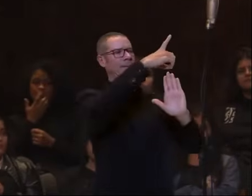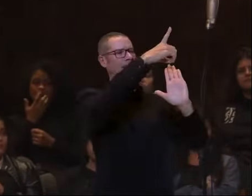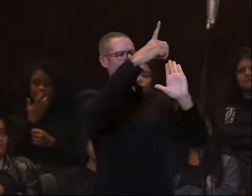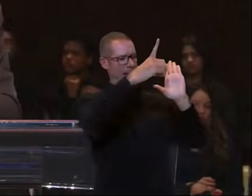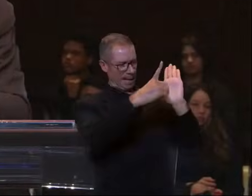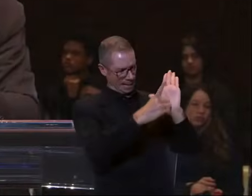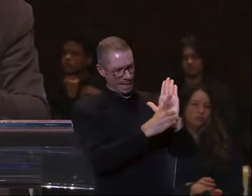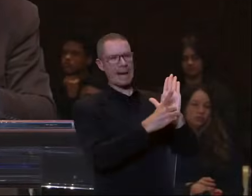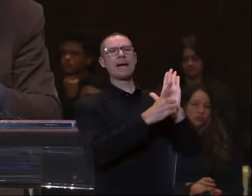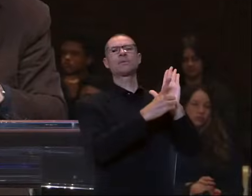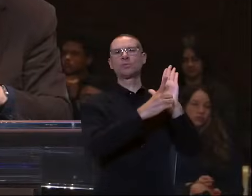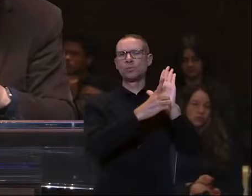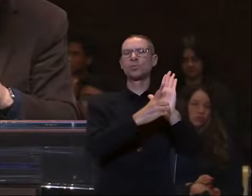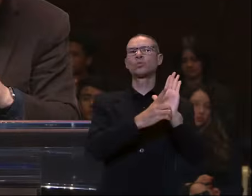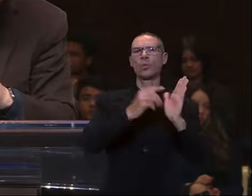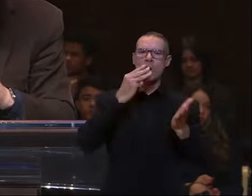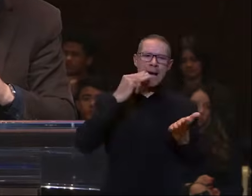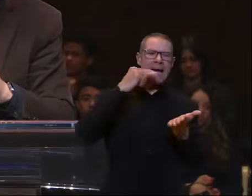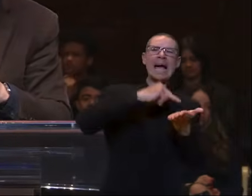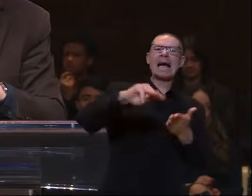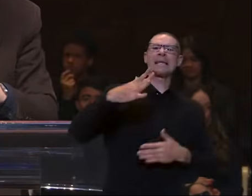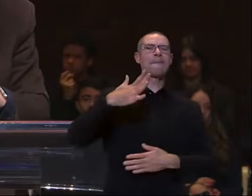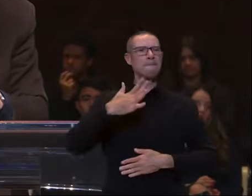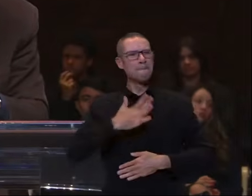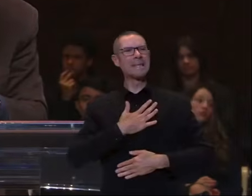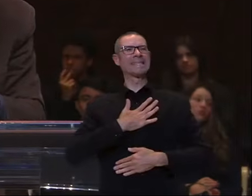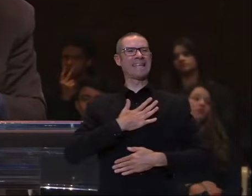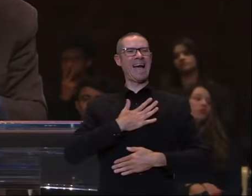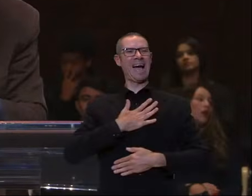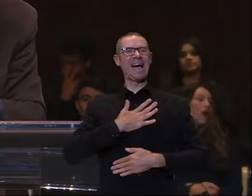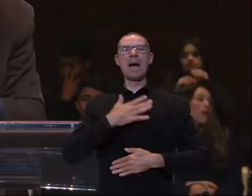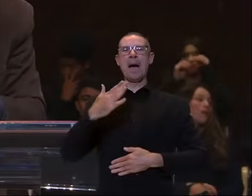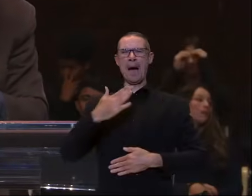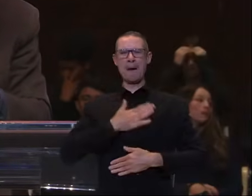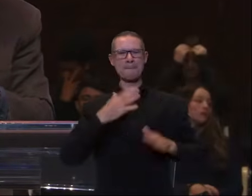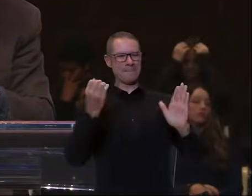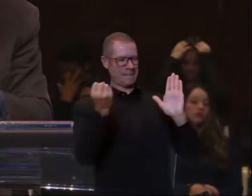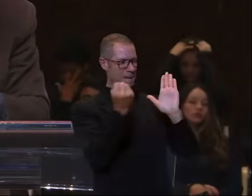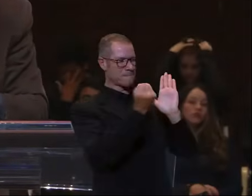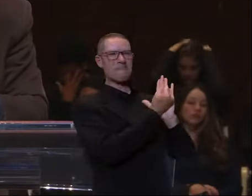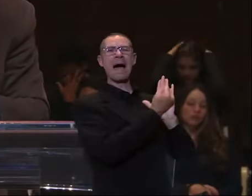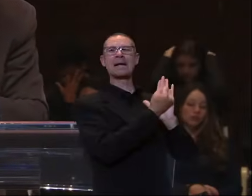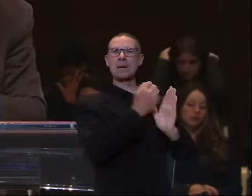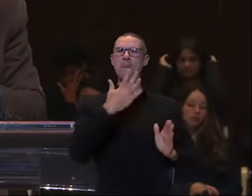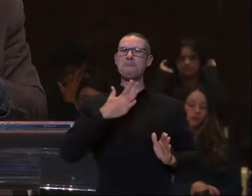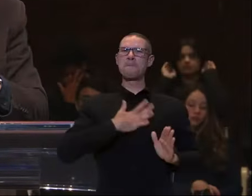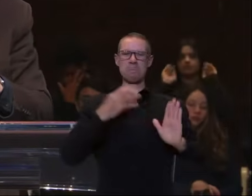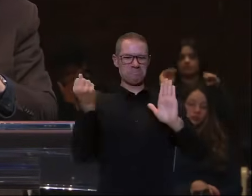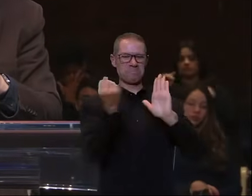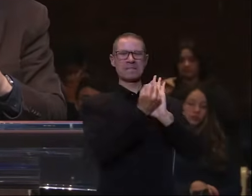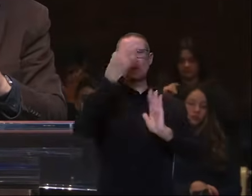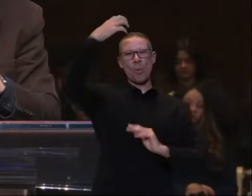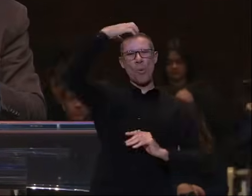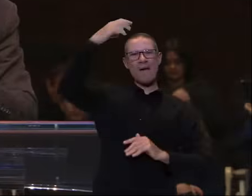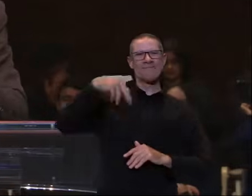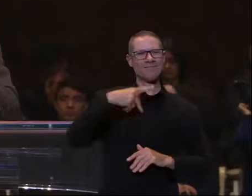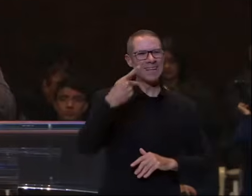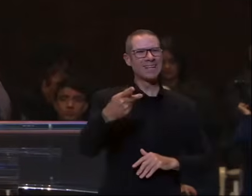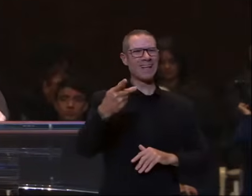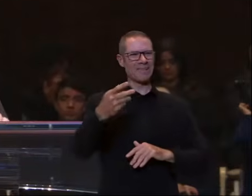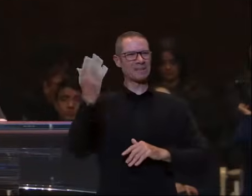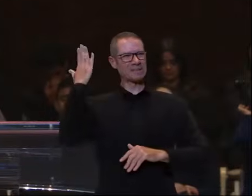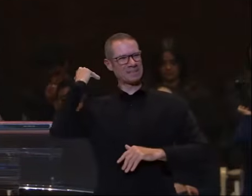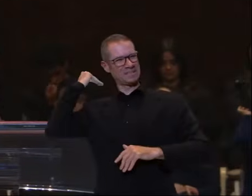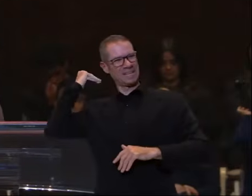de selar, e era o jeito de dizer, essa carta é minha, tem a minha marca, o meu selo.